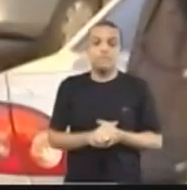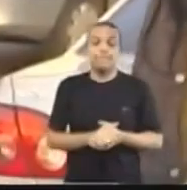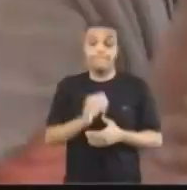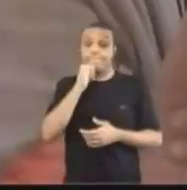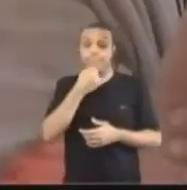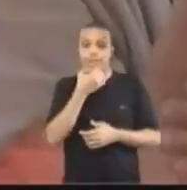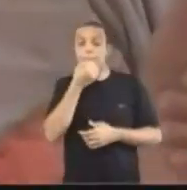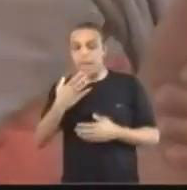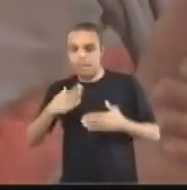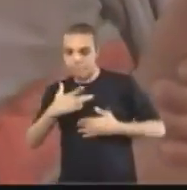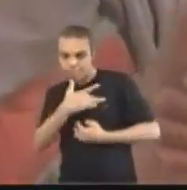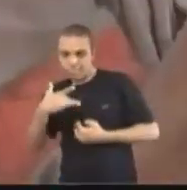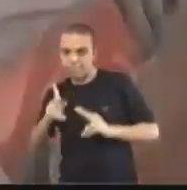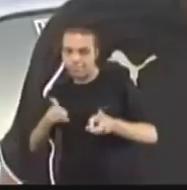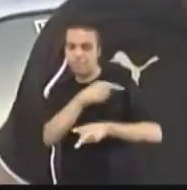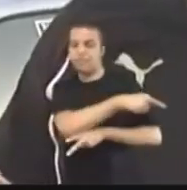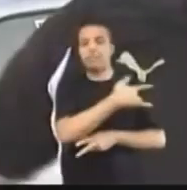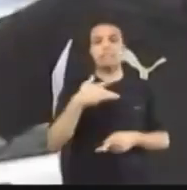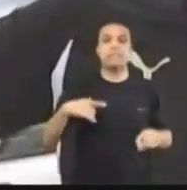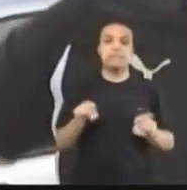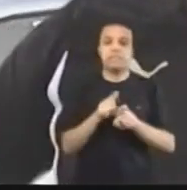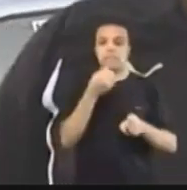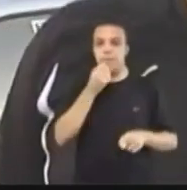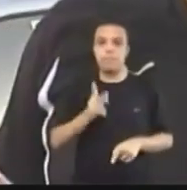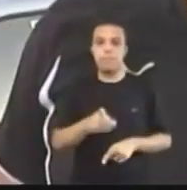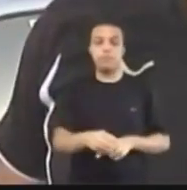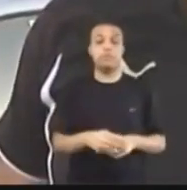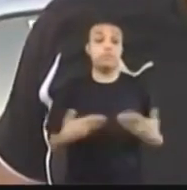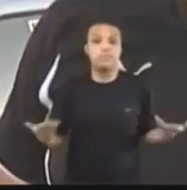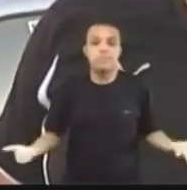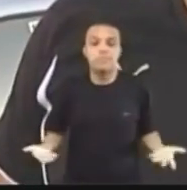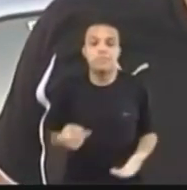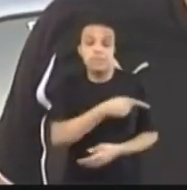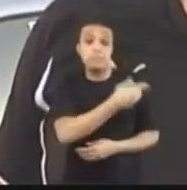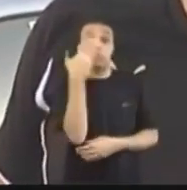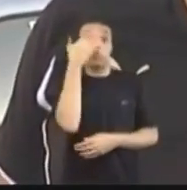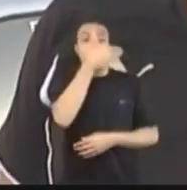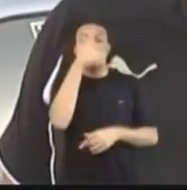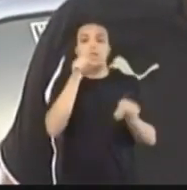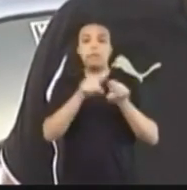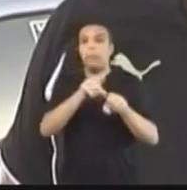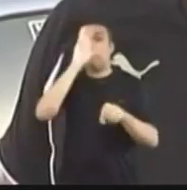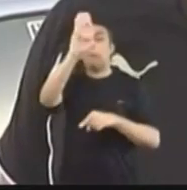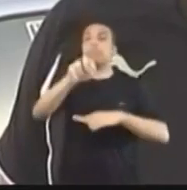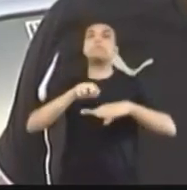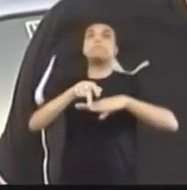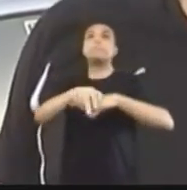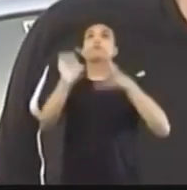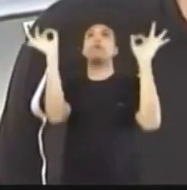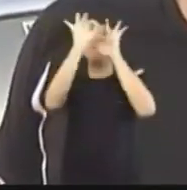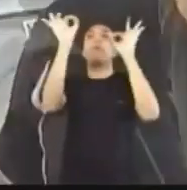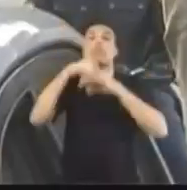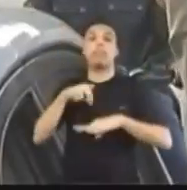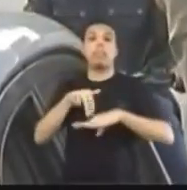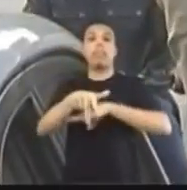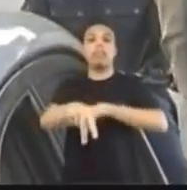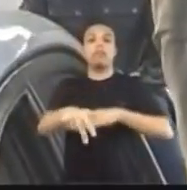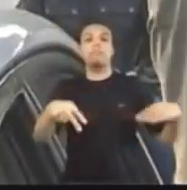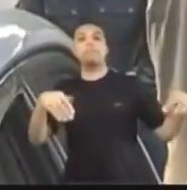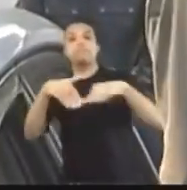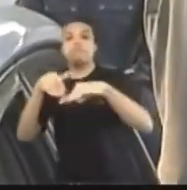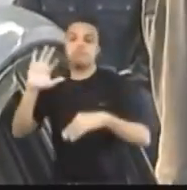ele foi bem para mim não aconteceu nada ele foi atravessar aqui quer dizer não olhou também a moto também não espera que vem no corredor de velocidade